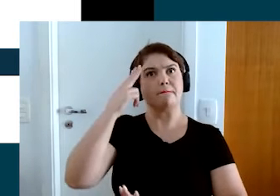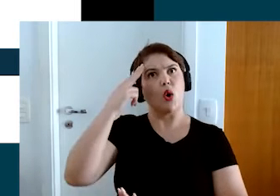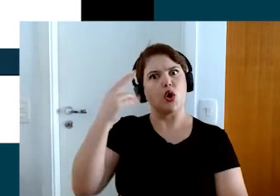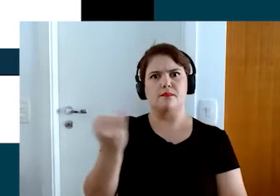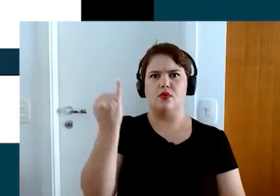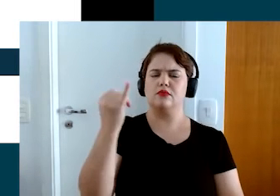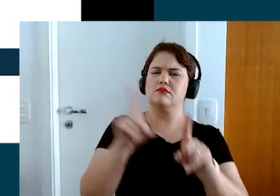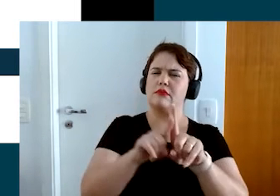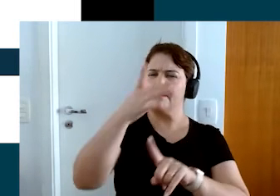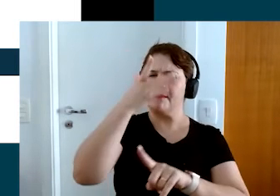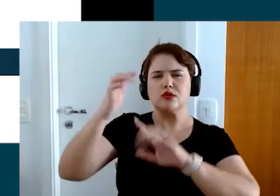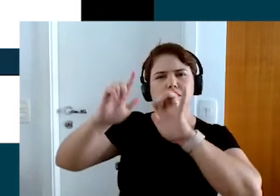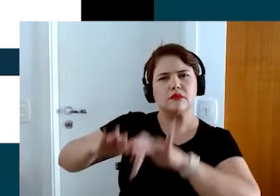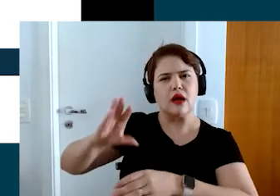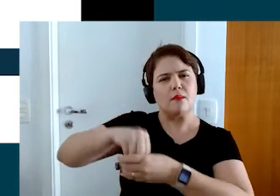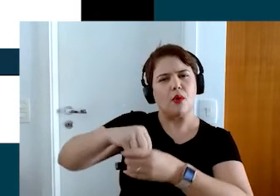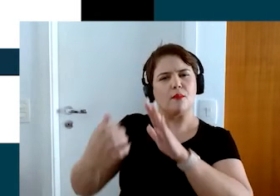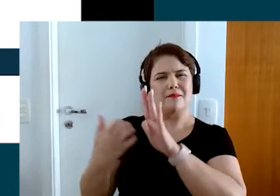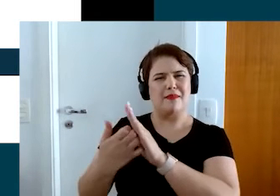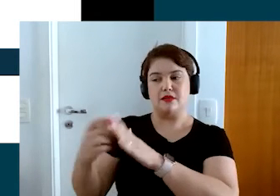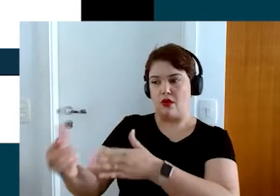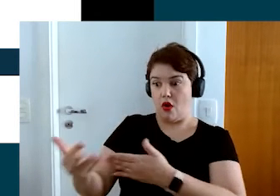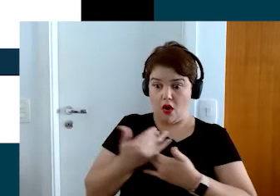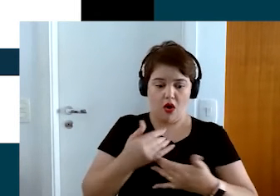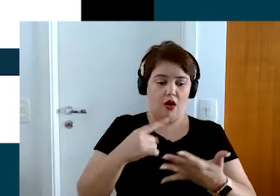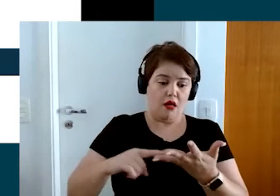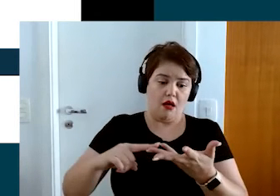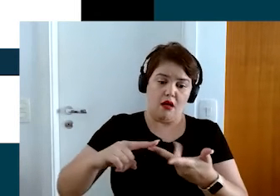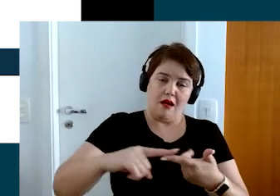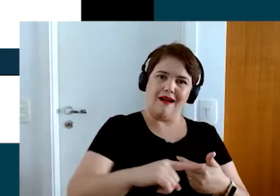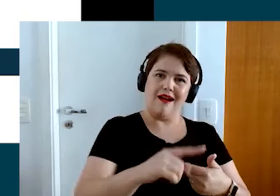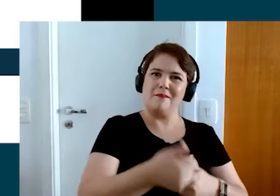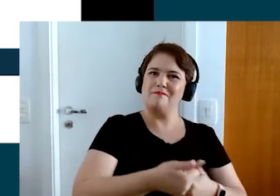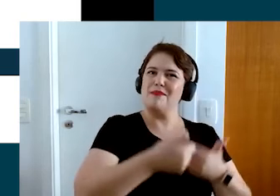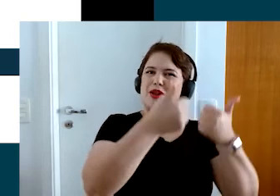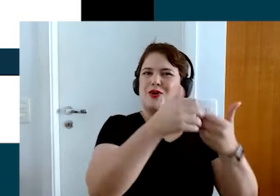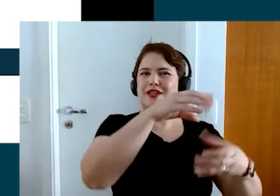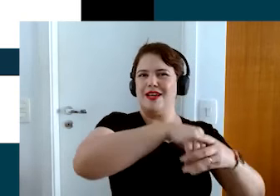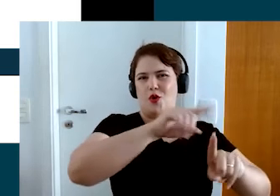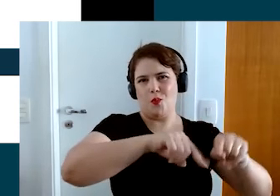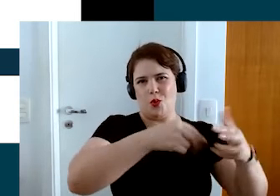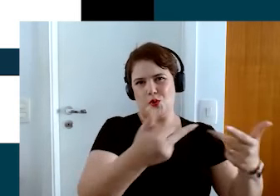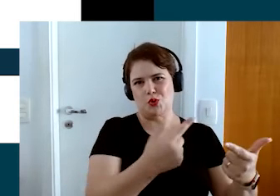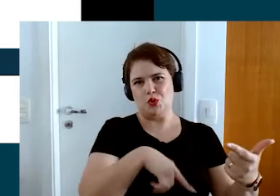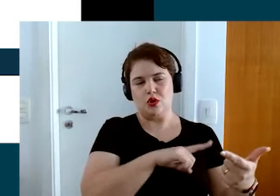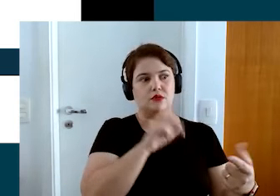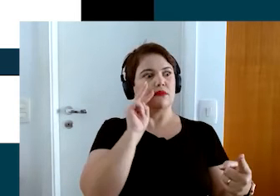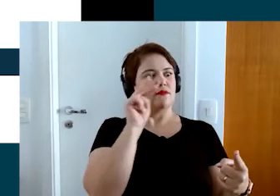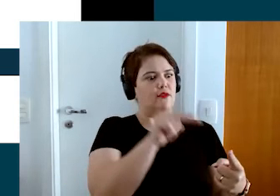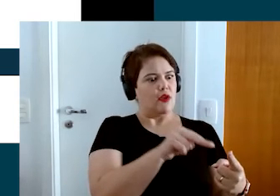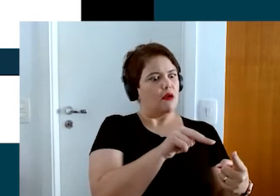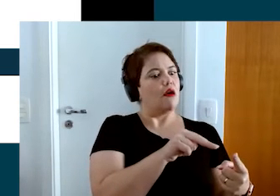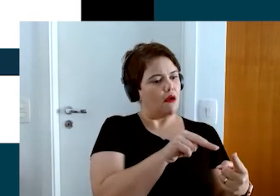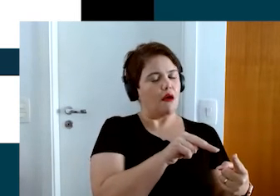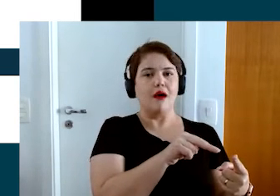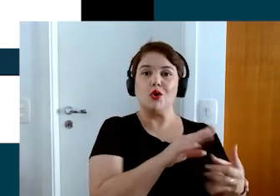stakeholders trazendo, outras áreas da minha empresa trazendo, e aí pontos de melhoria, né, no produto que a gente consegue enxergar. Tudo isso vai gerar